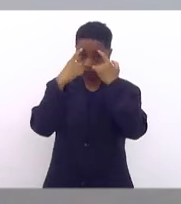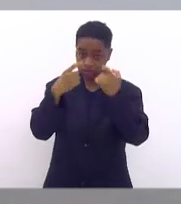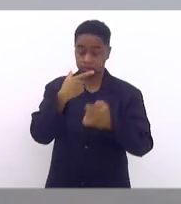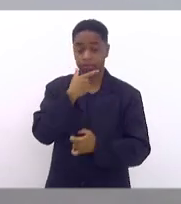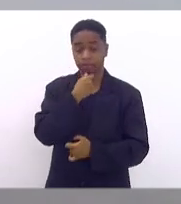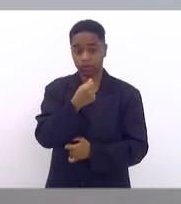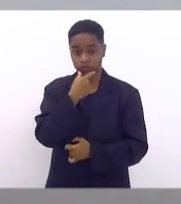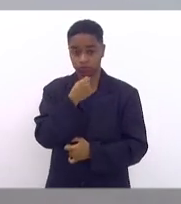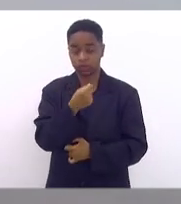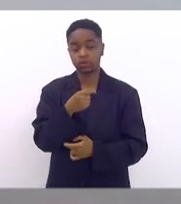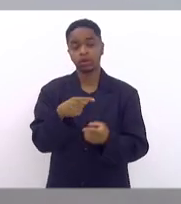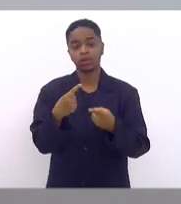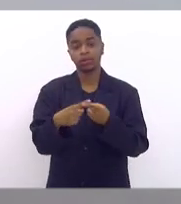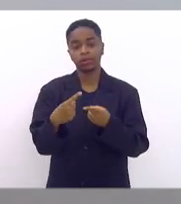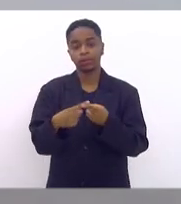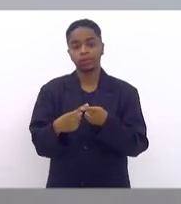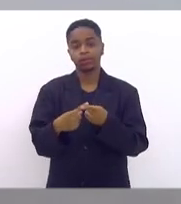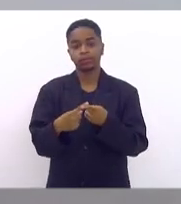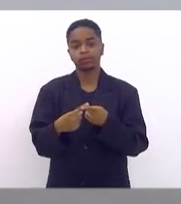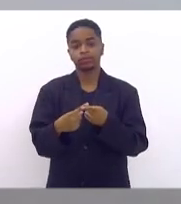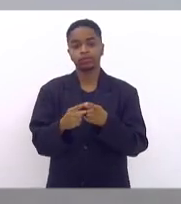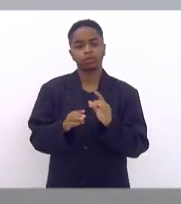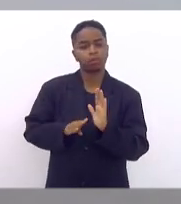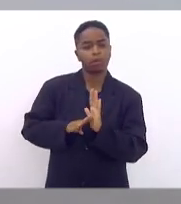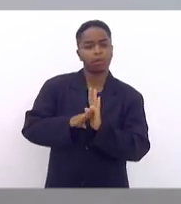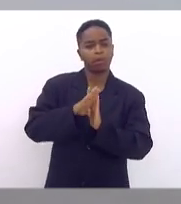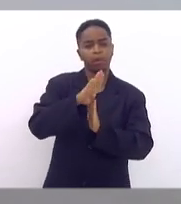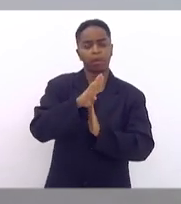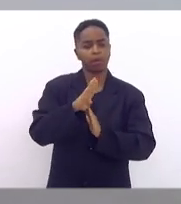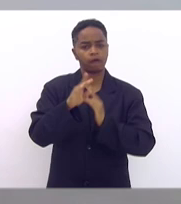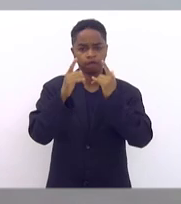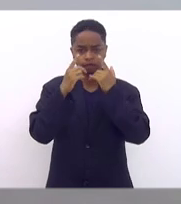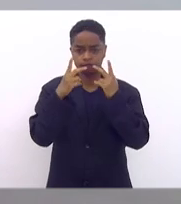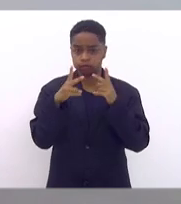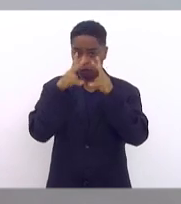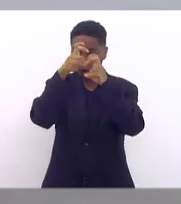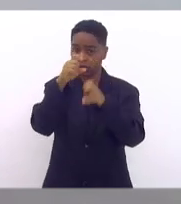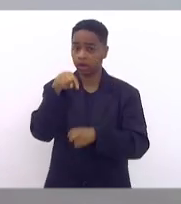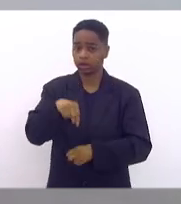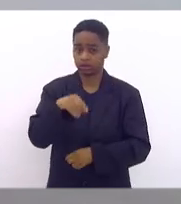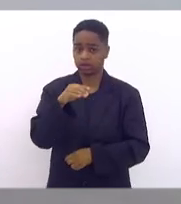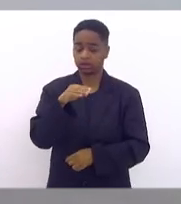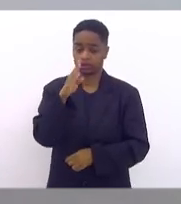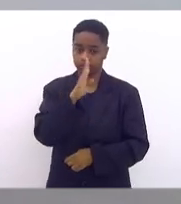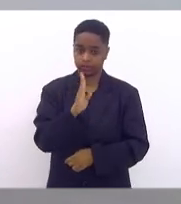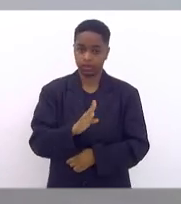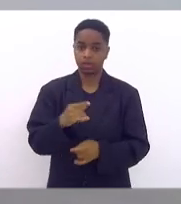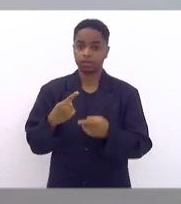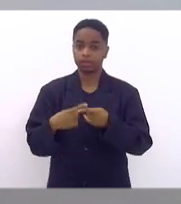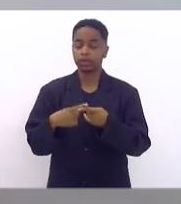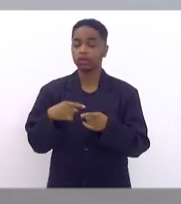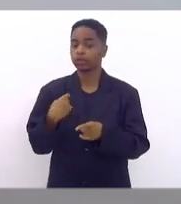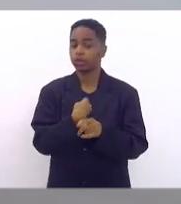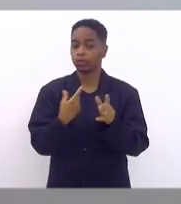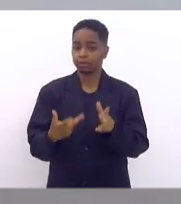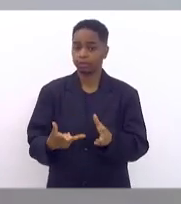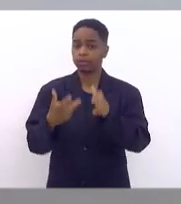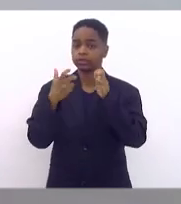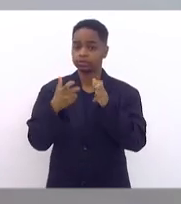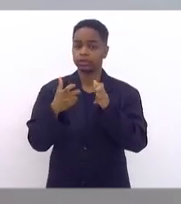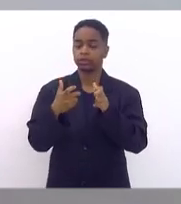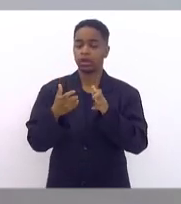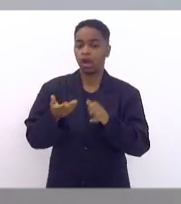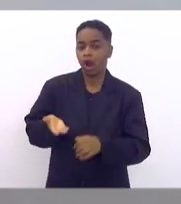está cada vez mais forte no Brasil. Né? A gente está assistindo um avanço dessa